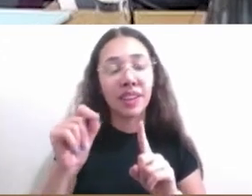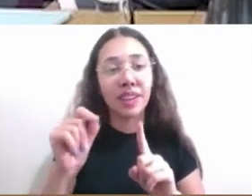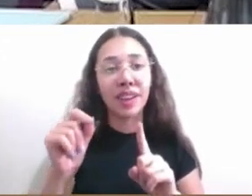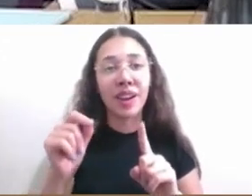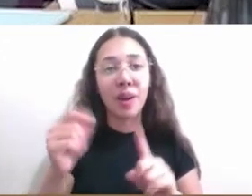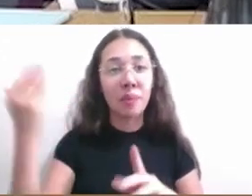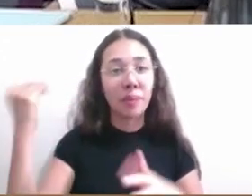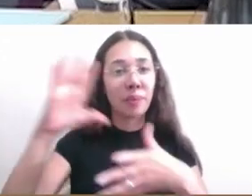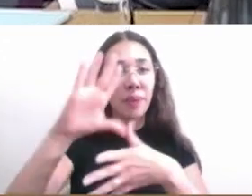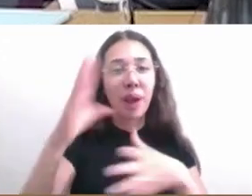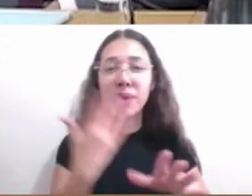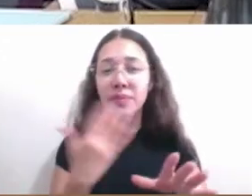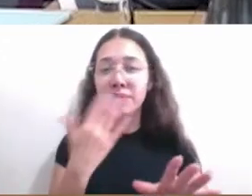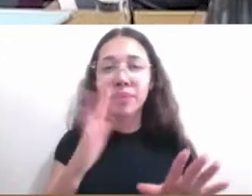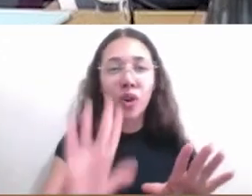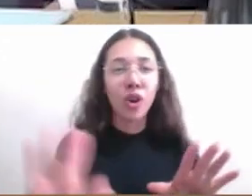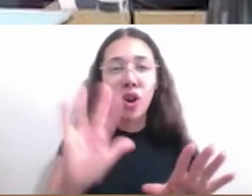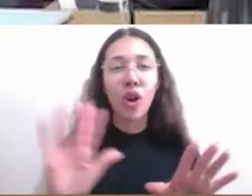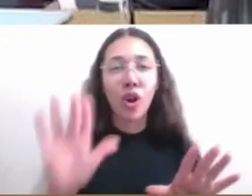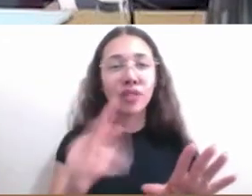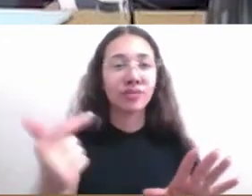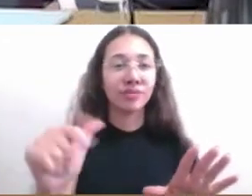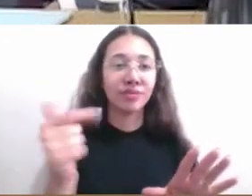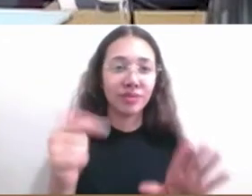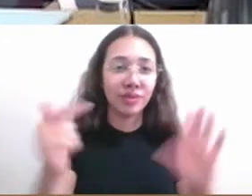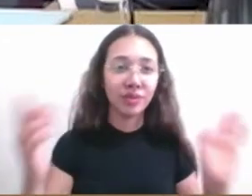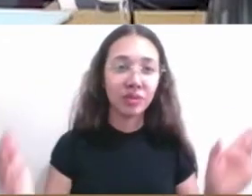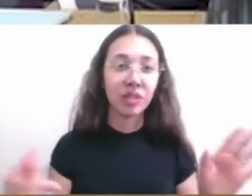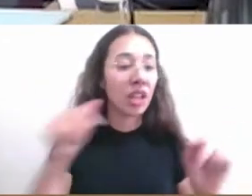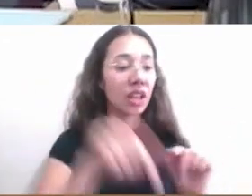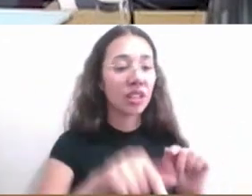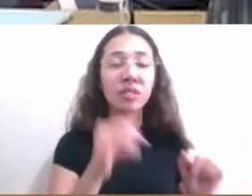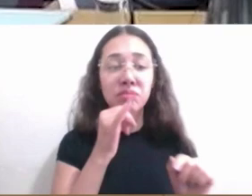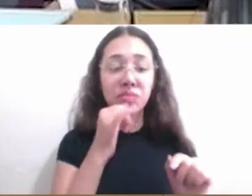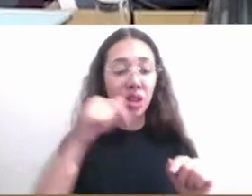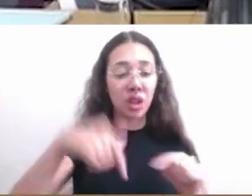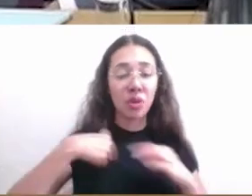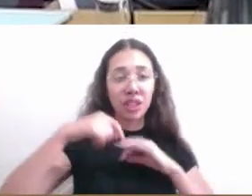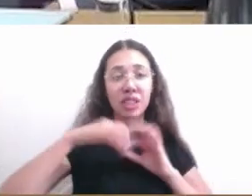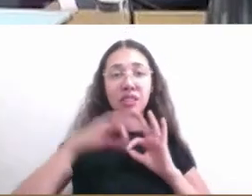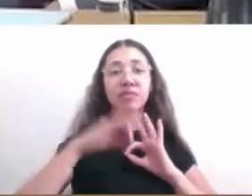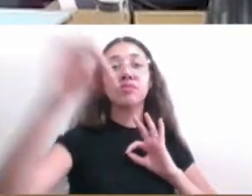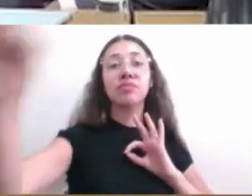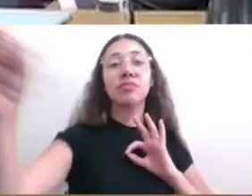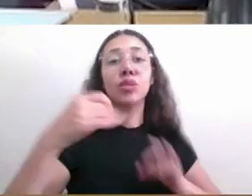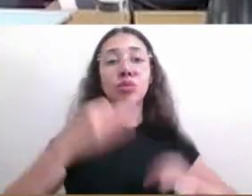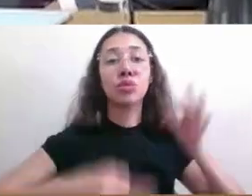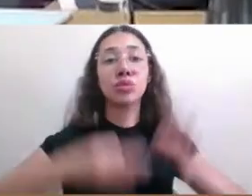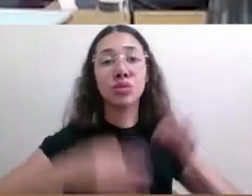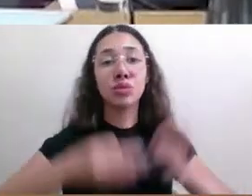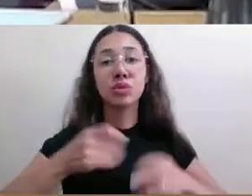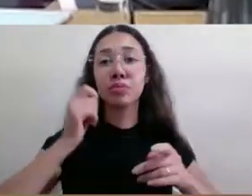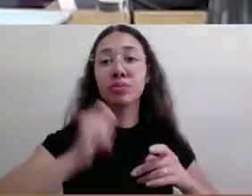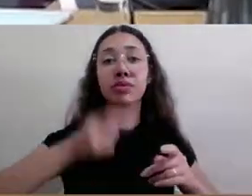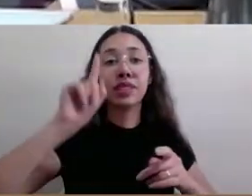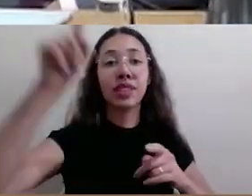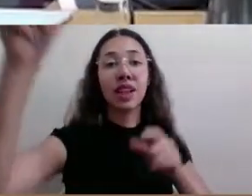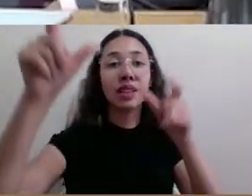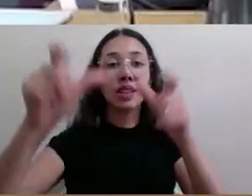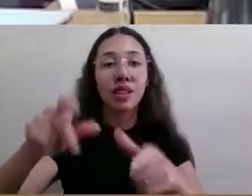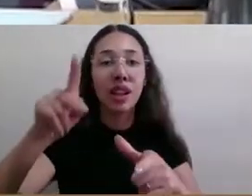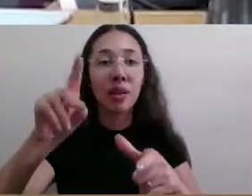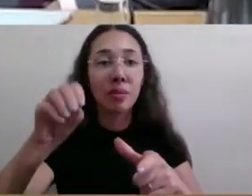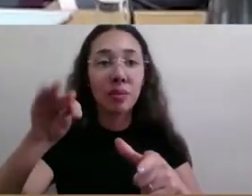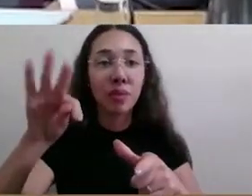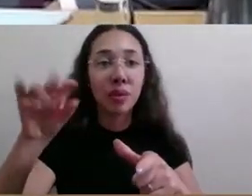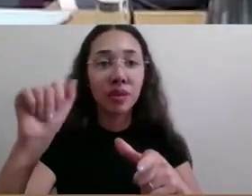vão ser os núcleos, né? E o núcleo eu posso estar aqui julgando Ponta Porã. Alguém em Ponta Porã pode estar julgando, alguém em Coxim